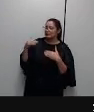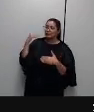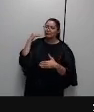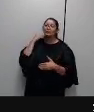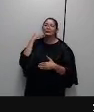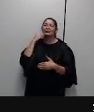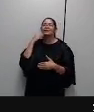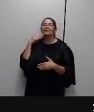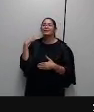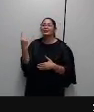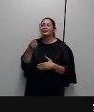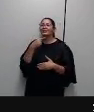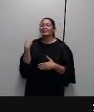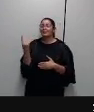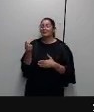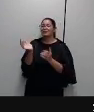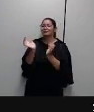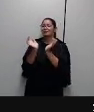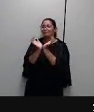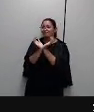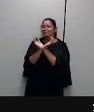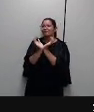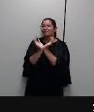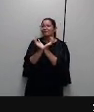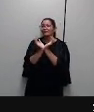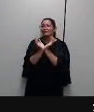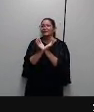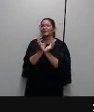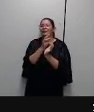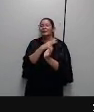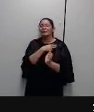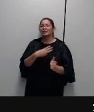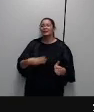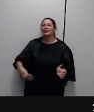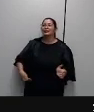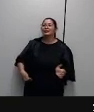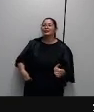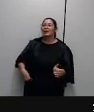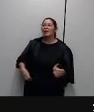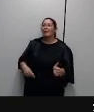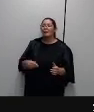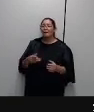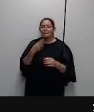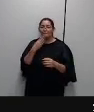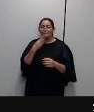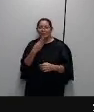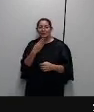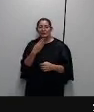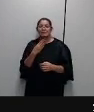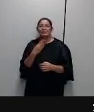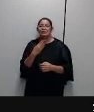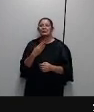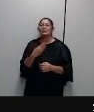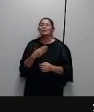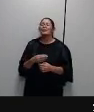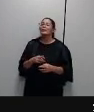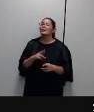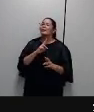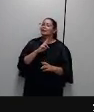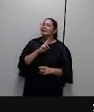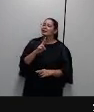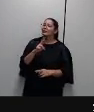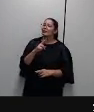Lavra do ministro Sérgio kukina tão pelos rosto peço máxima vênia ao relator para não